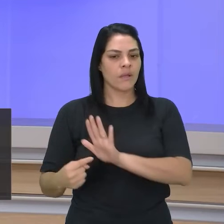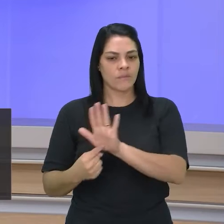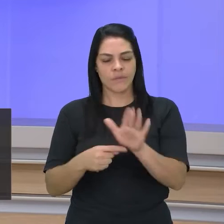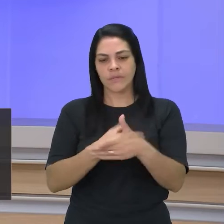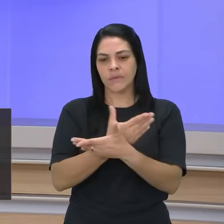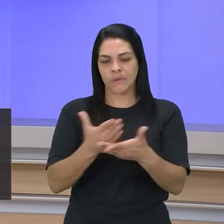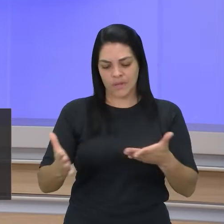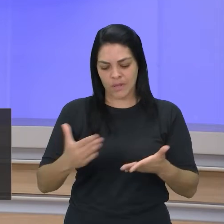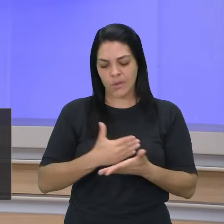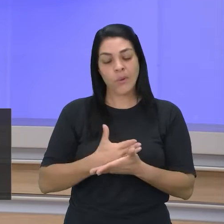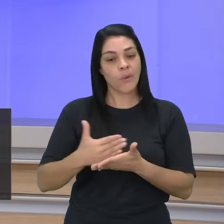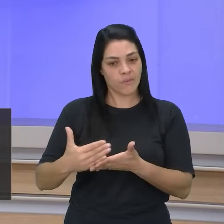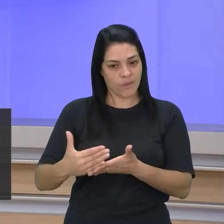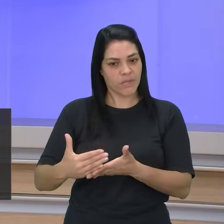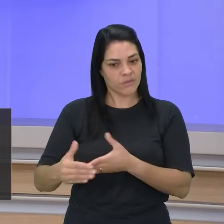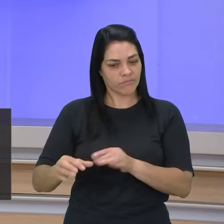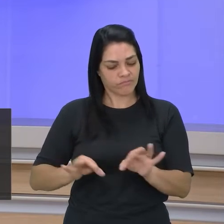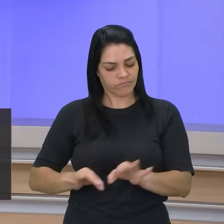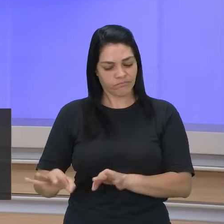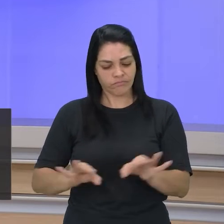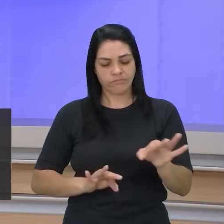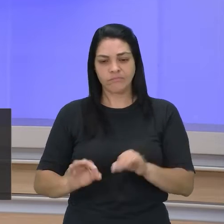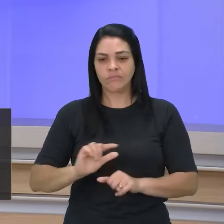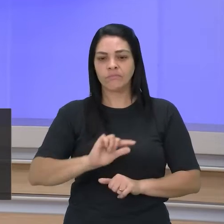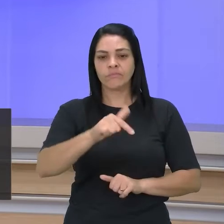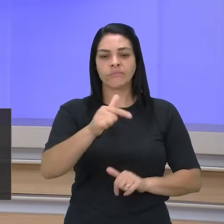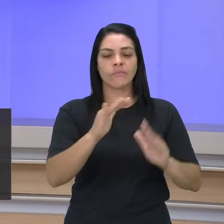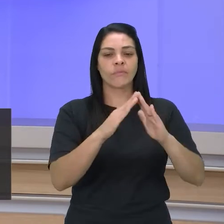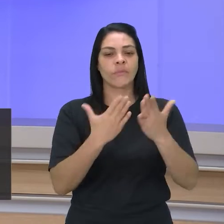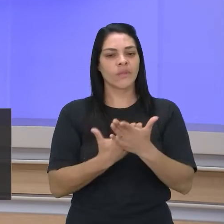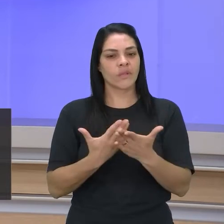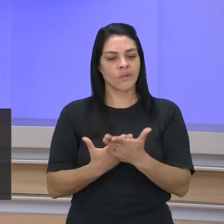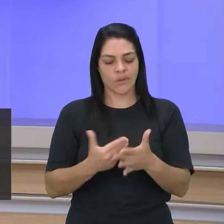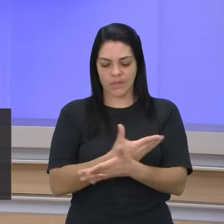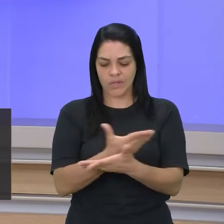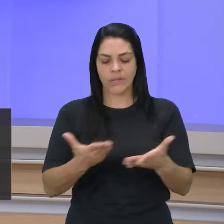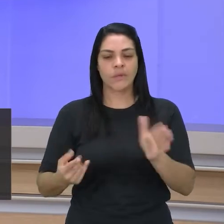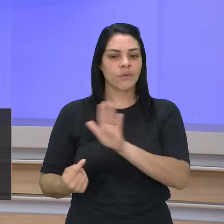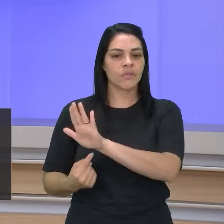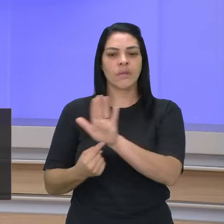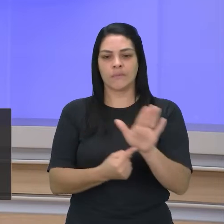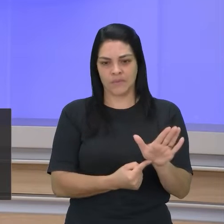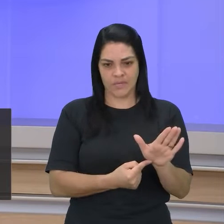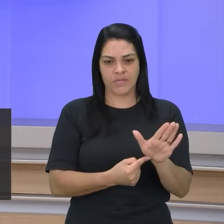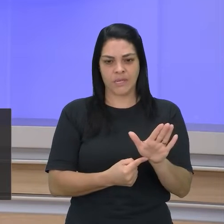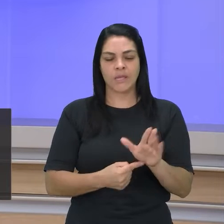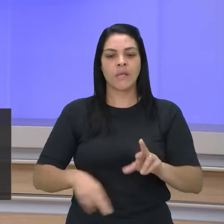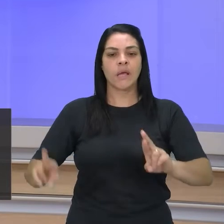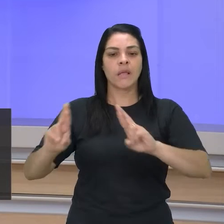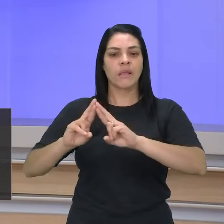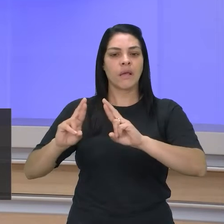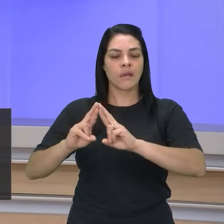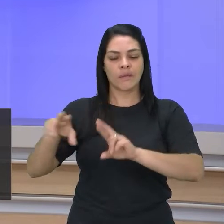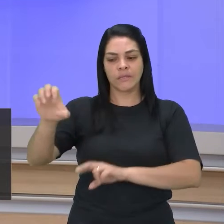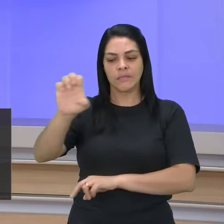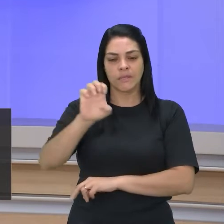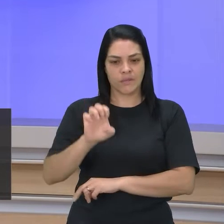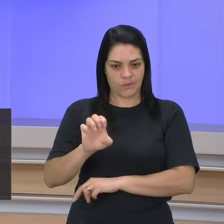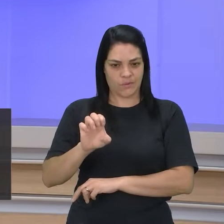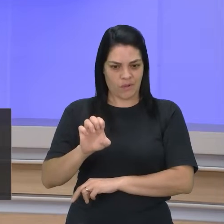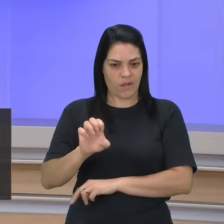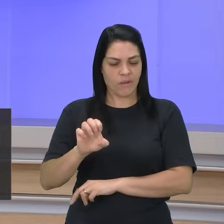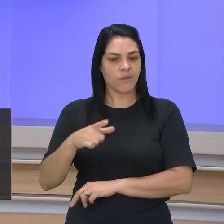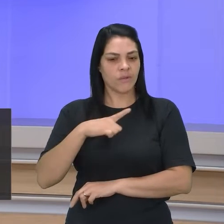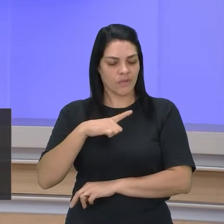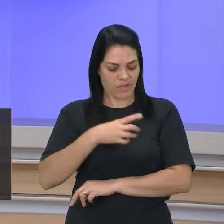que está em curso numa outra rede que agora a gente apresenta para vocês na rede estadual e que é muito pautada na questão